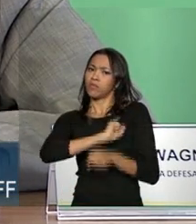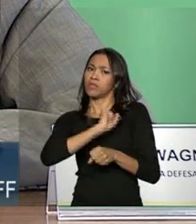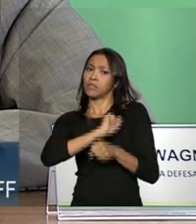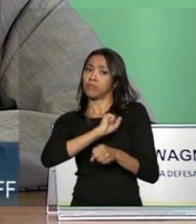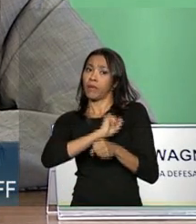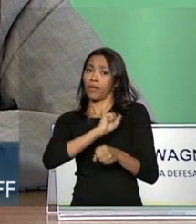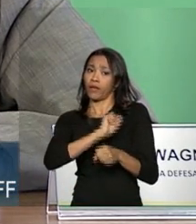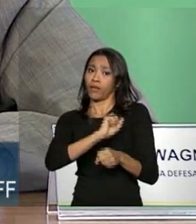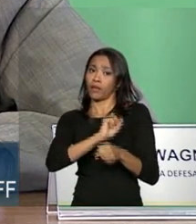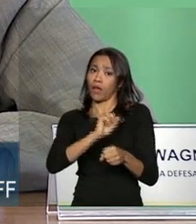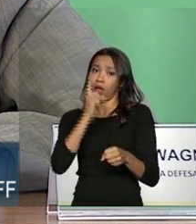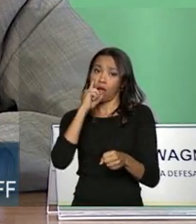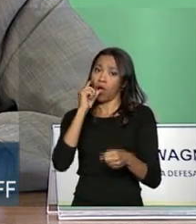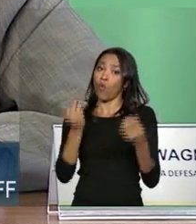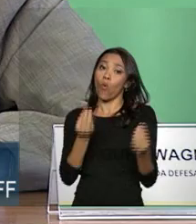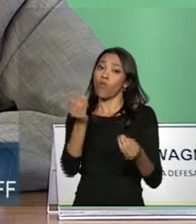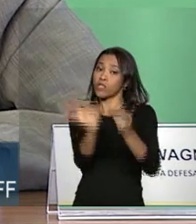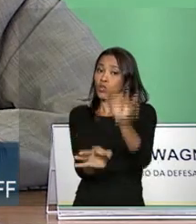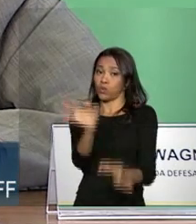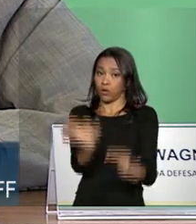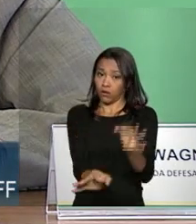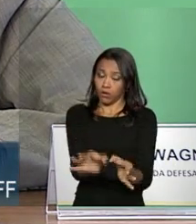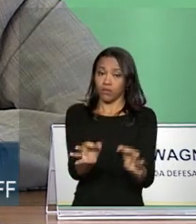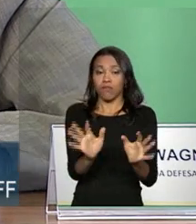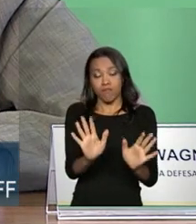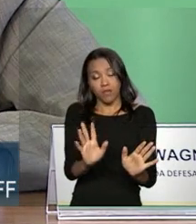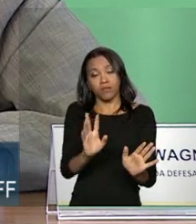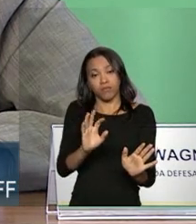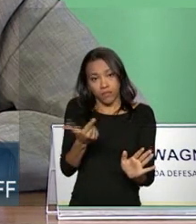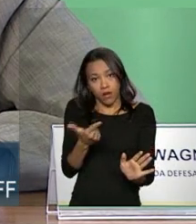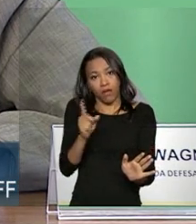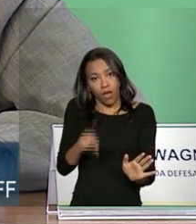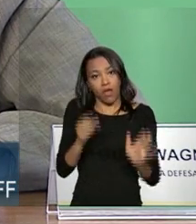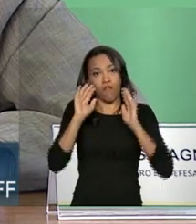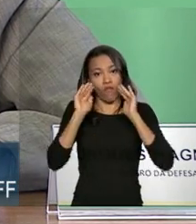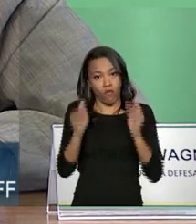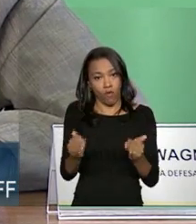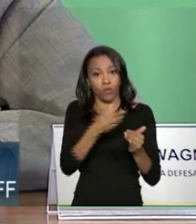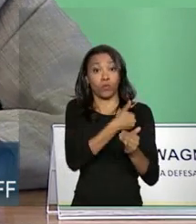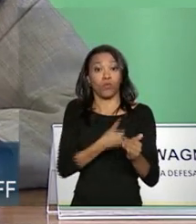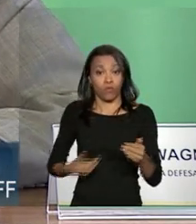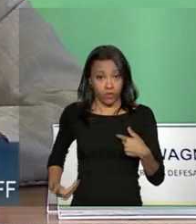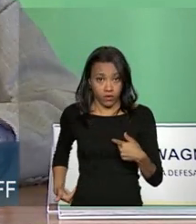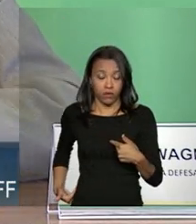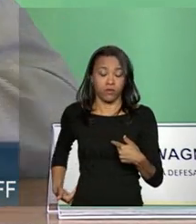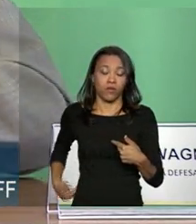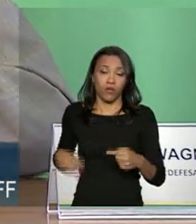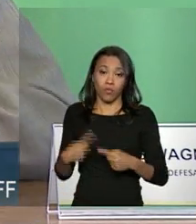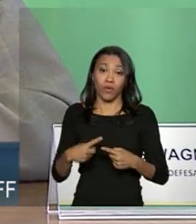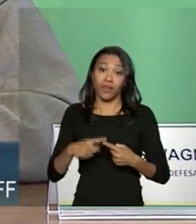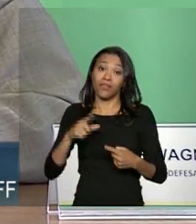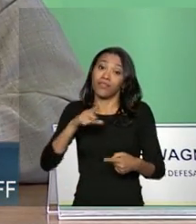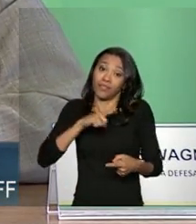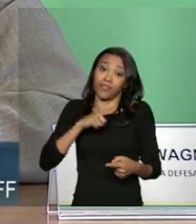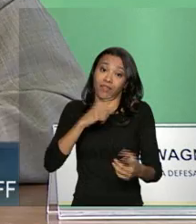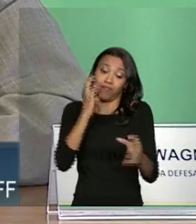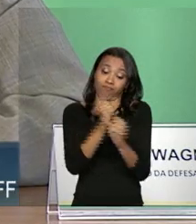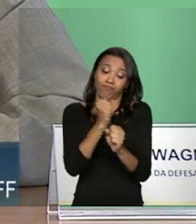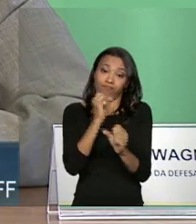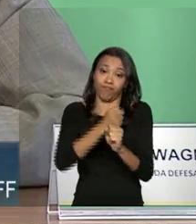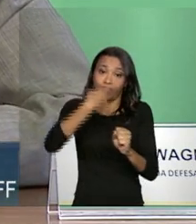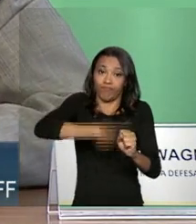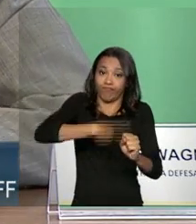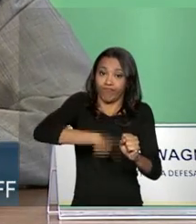deles. Mas é claro que isso é um dos focos de atenção do governo, porque tem uma conta sua.